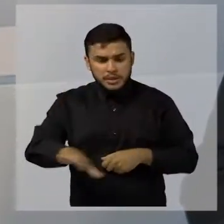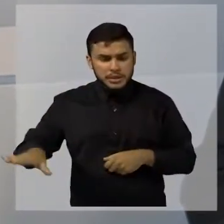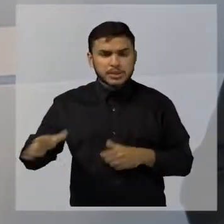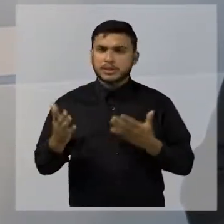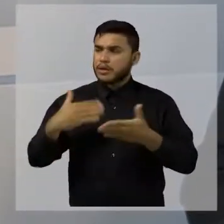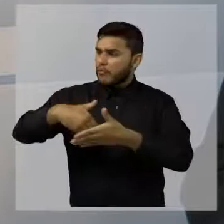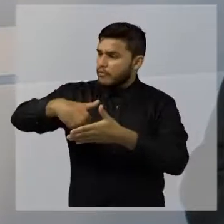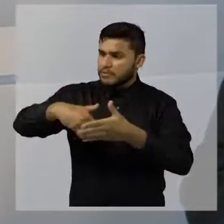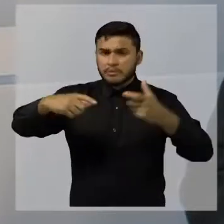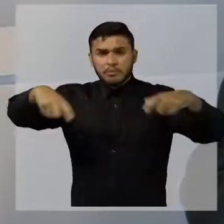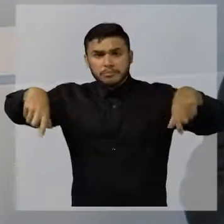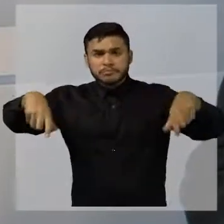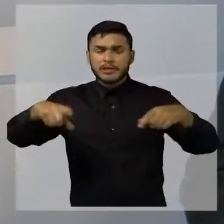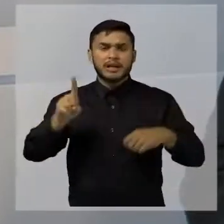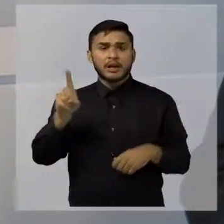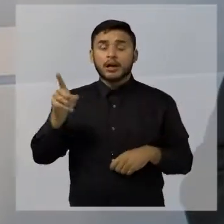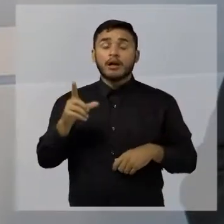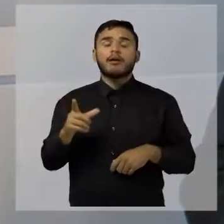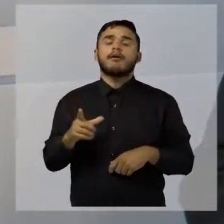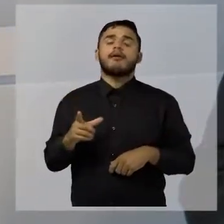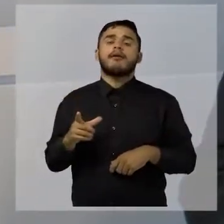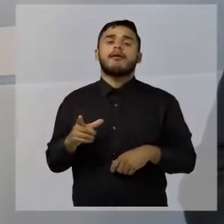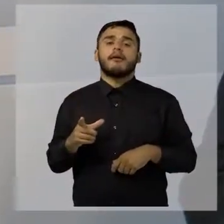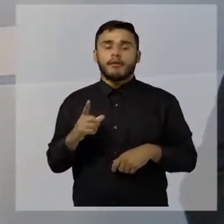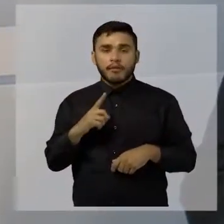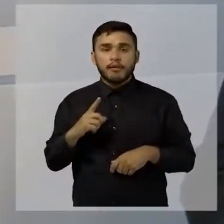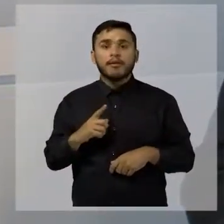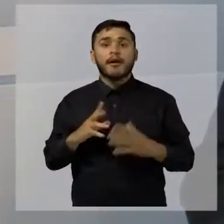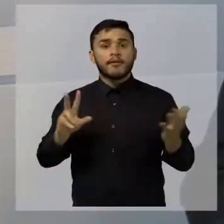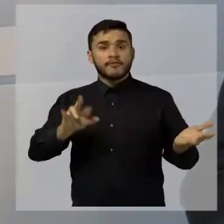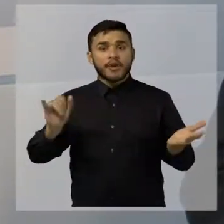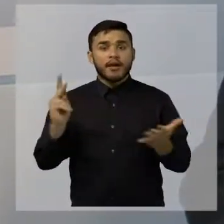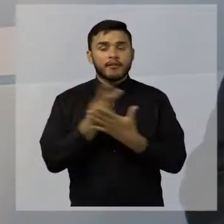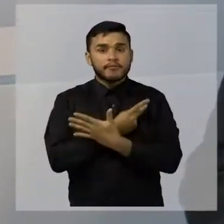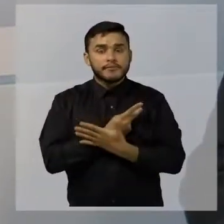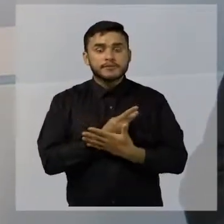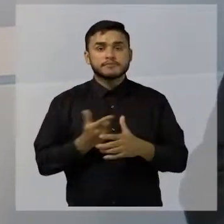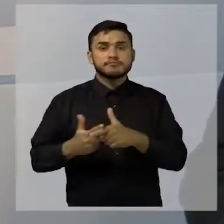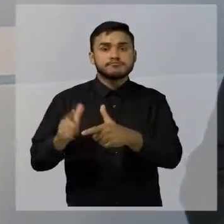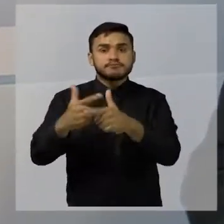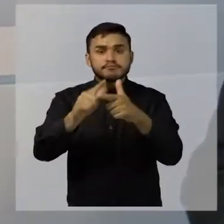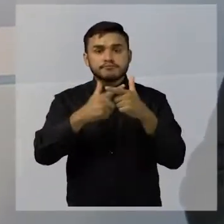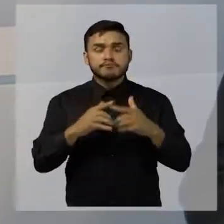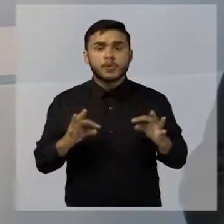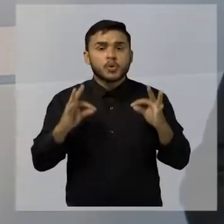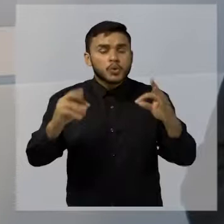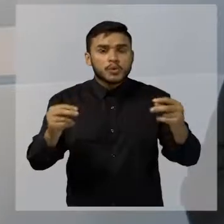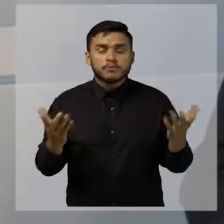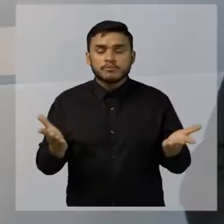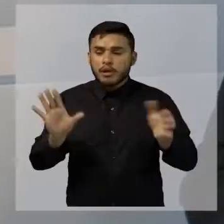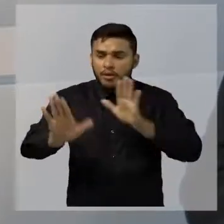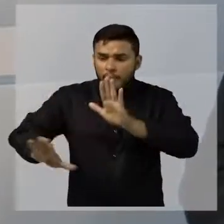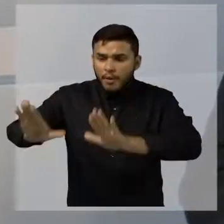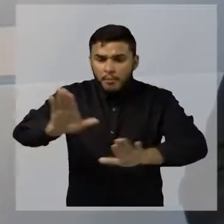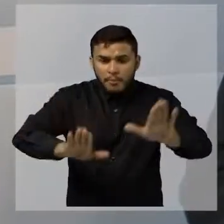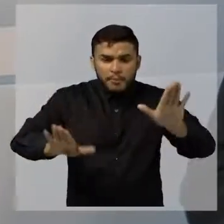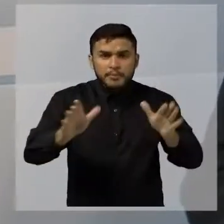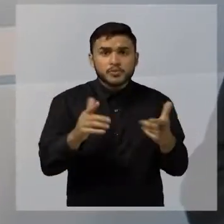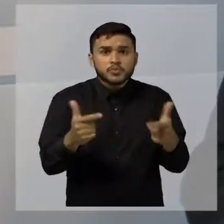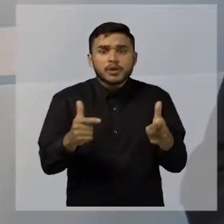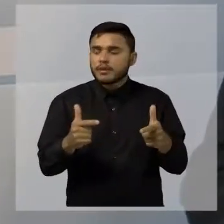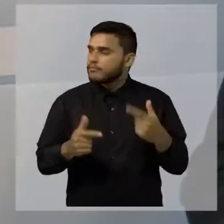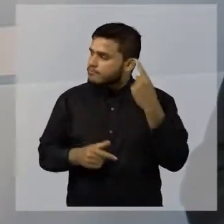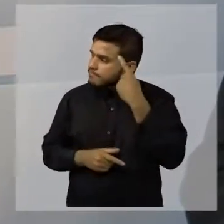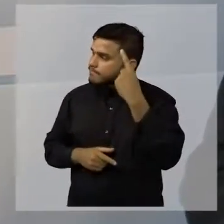futebol. E aí daqui a pouco começam a depedrar, começa a não cuidar mais da praça e o que nós vamos fazer é dar essa nossa contribuição